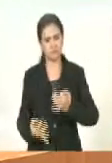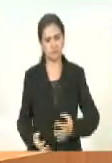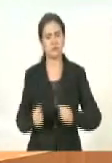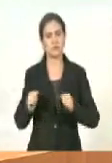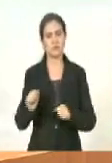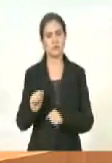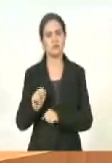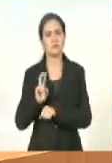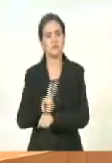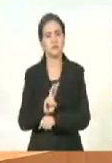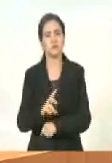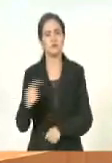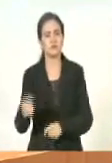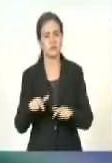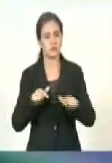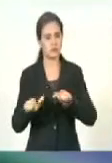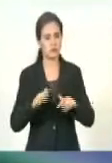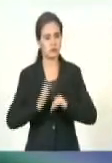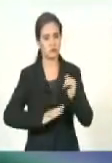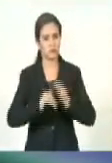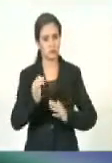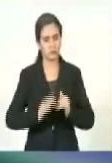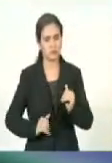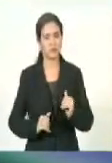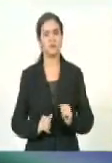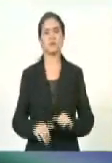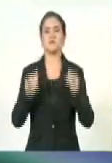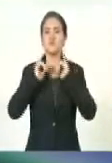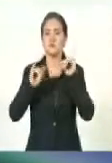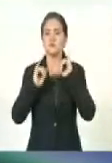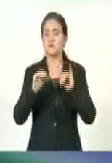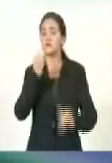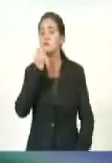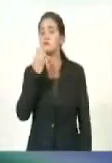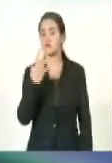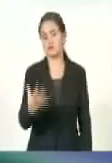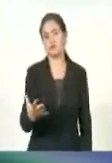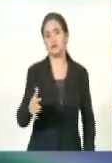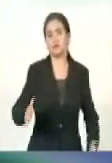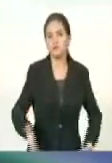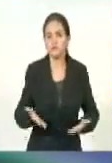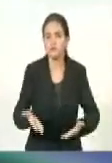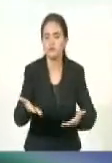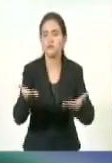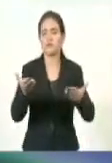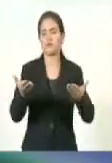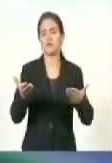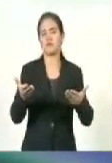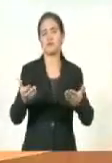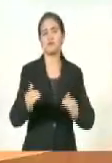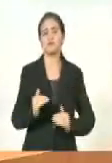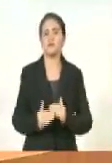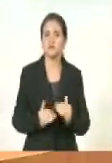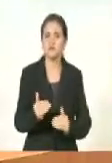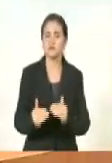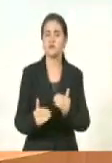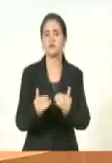Divulgar os bons exemplos, incentivar, buscar alternativas